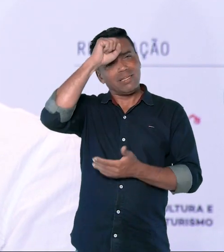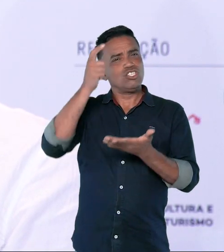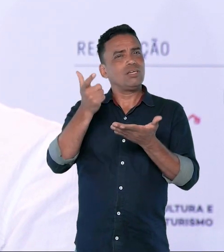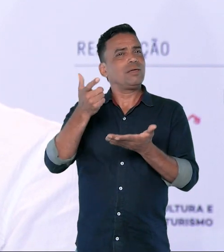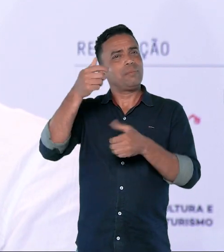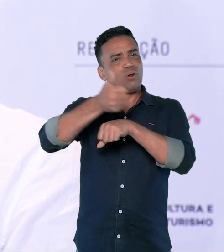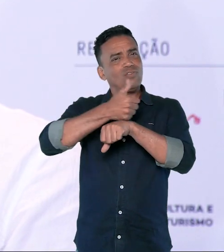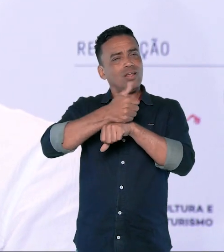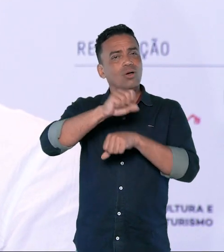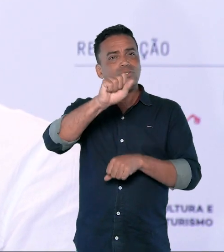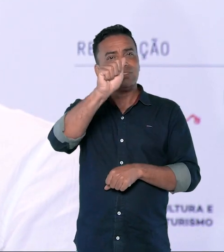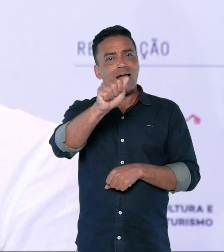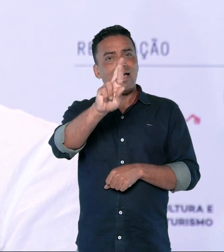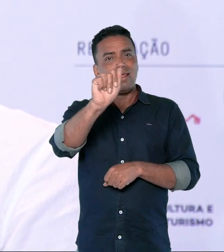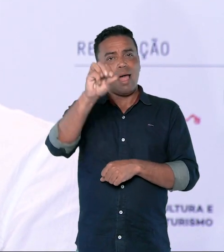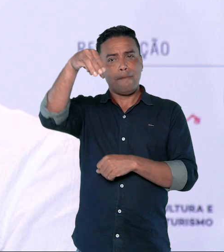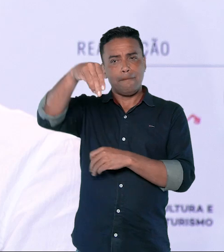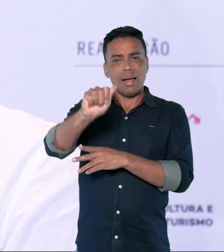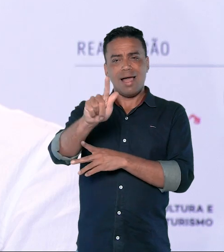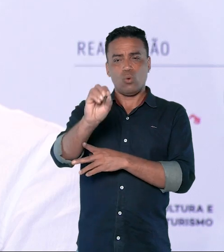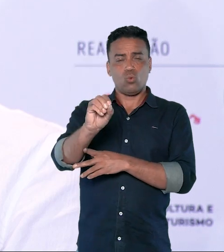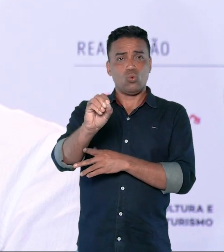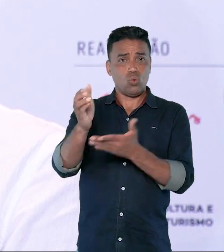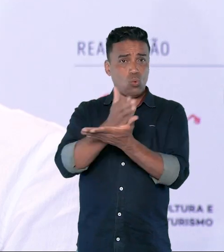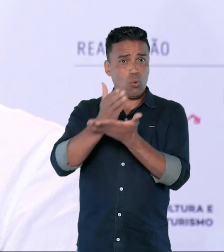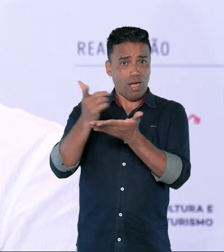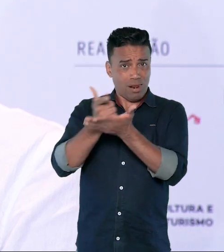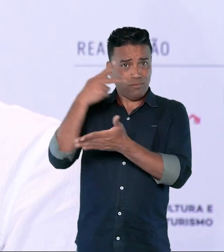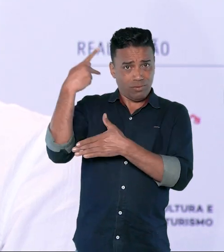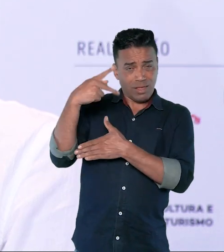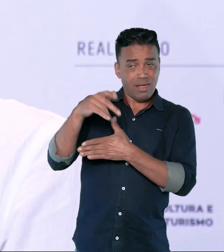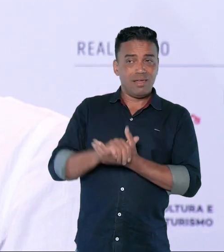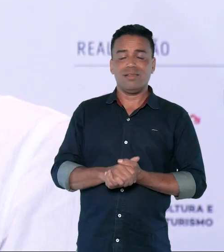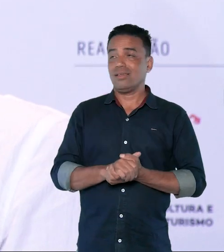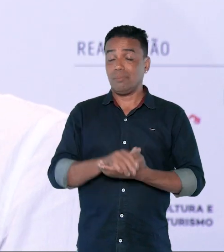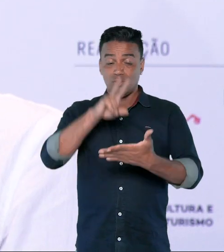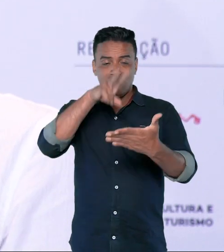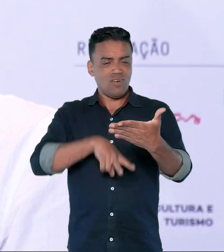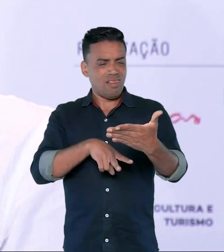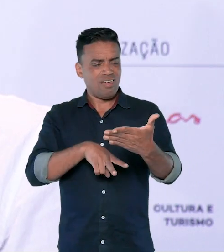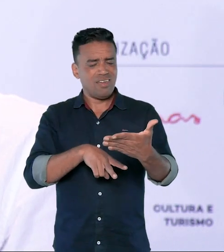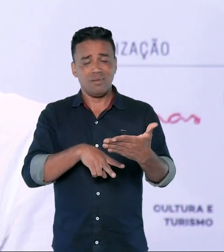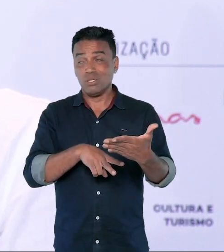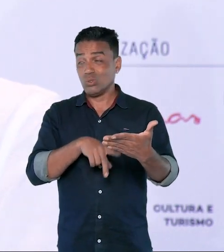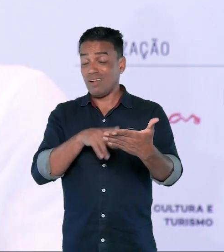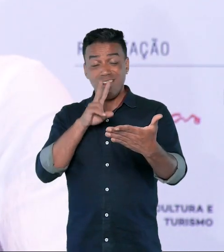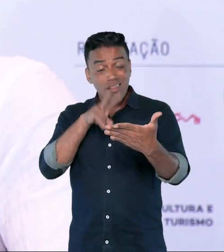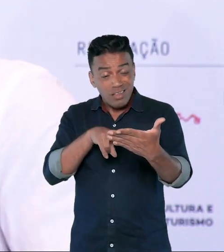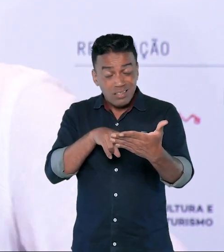Se você pega qualquer livro do Saramago, ele vai bater no leitor, assim, vai deixar o